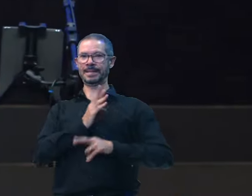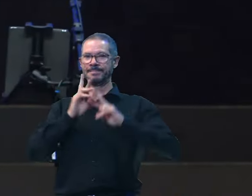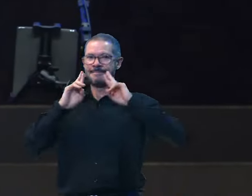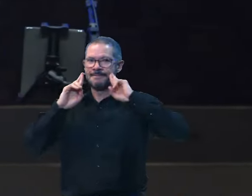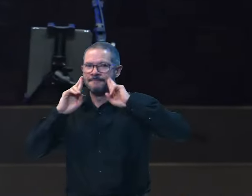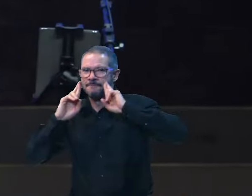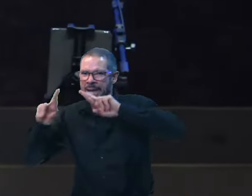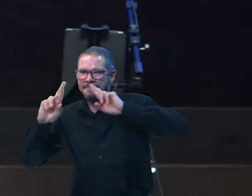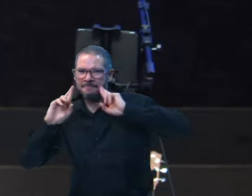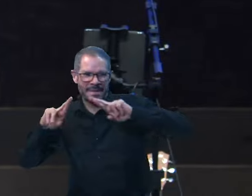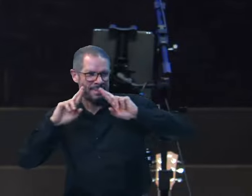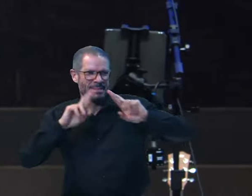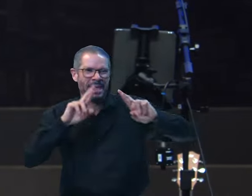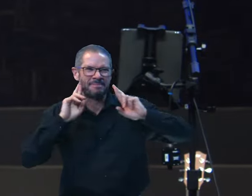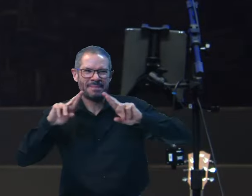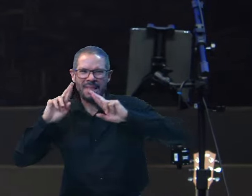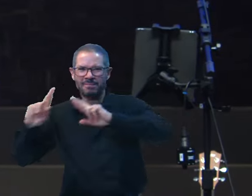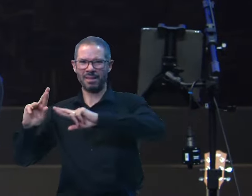murmurando.